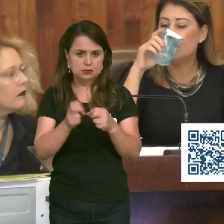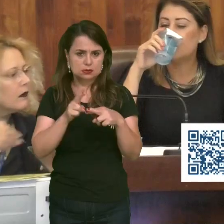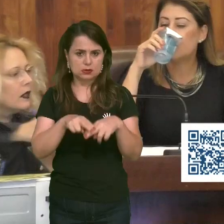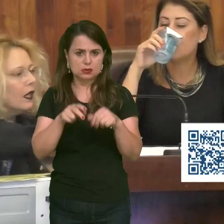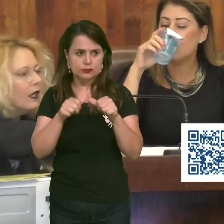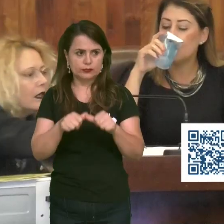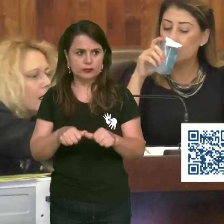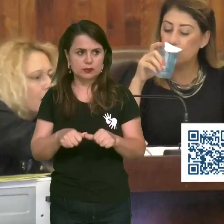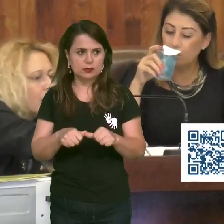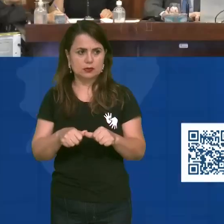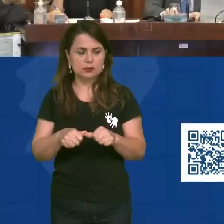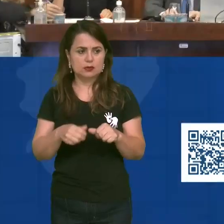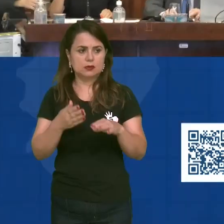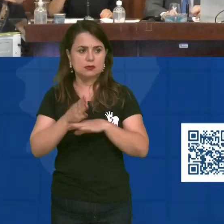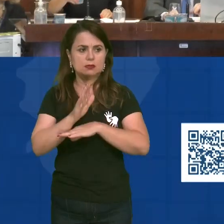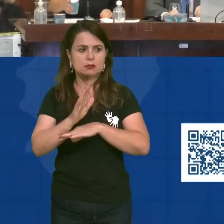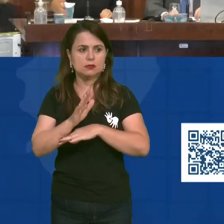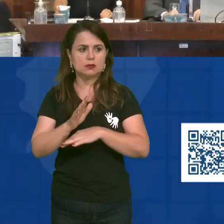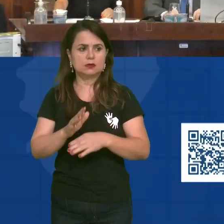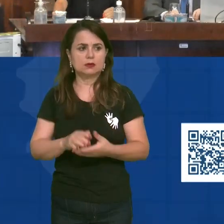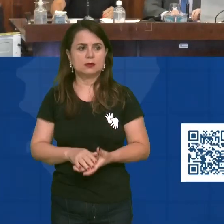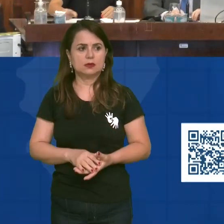requerimento aprovado